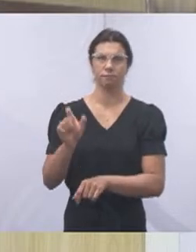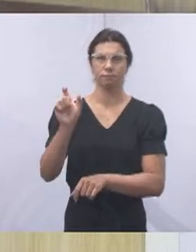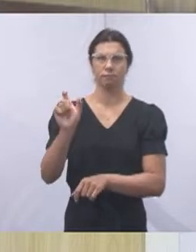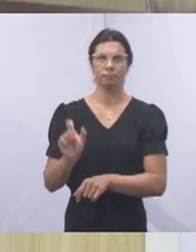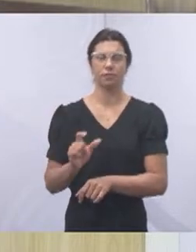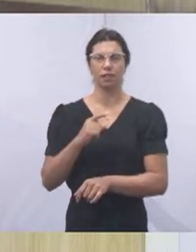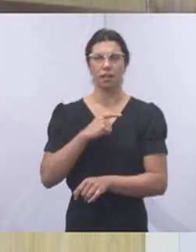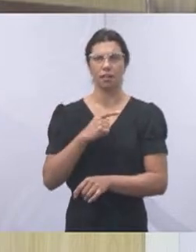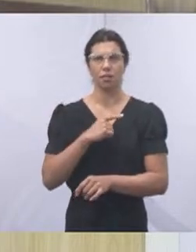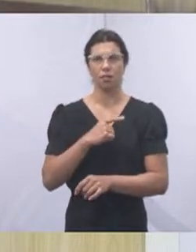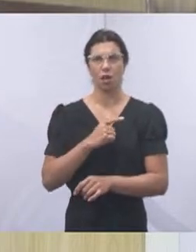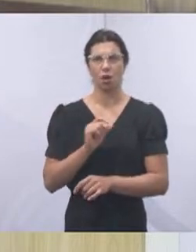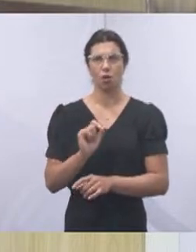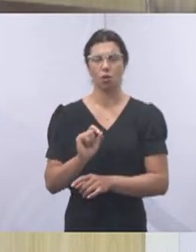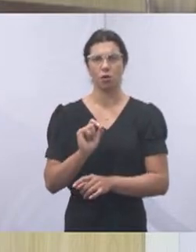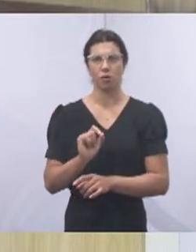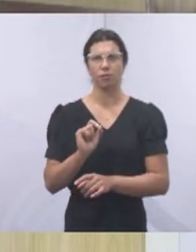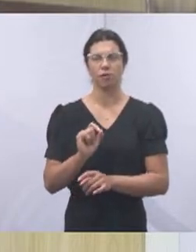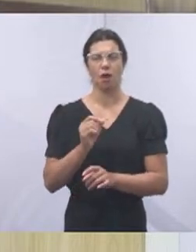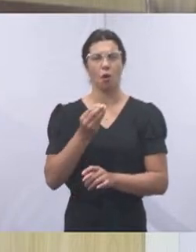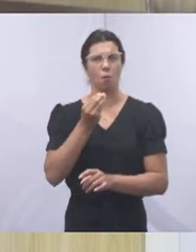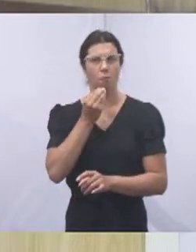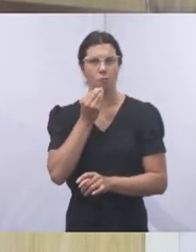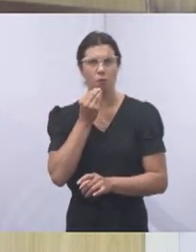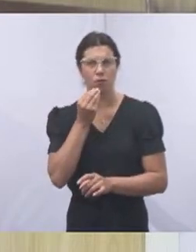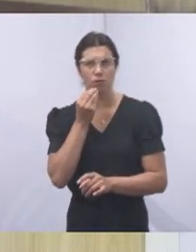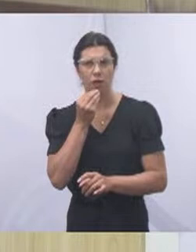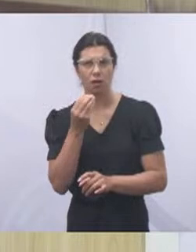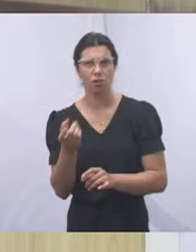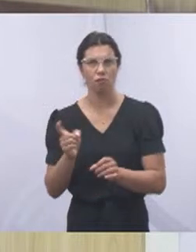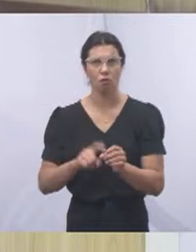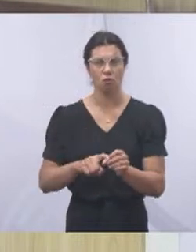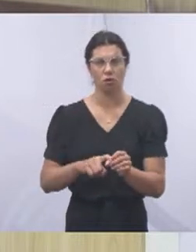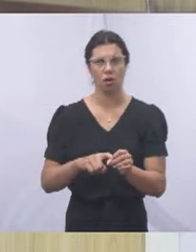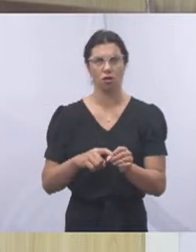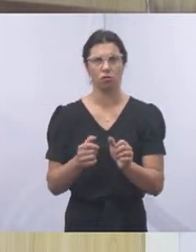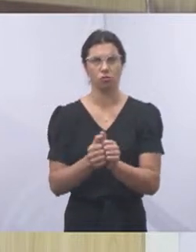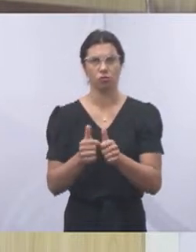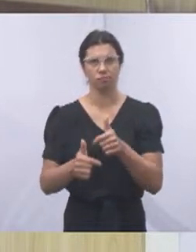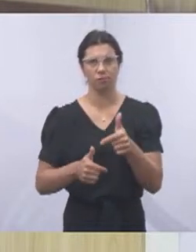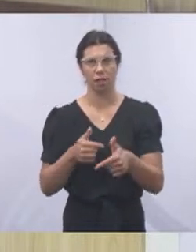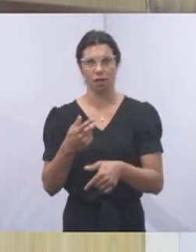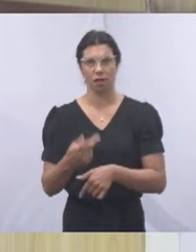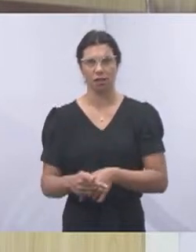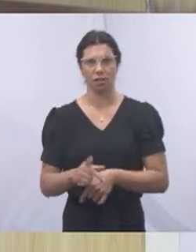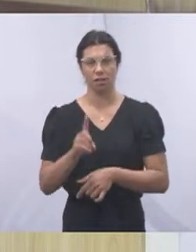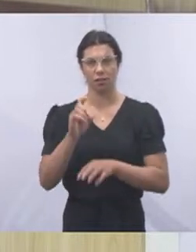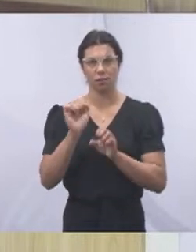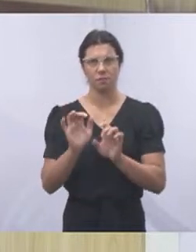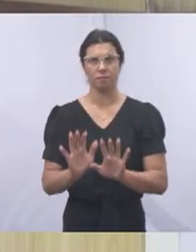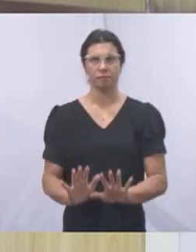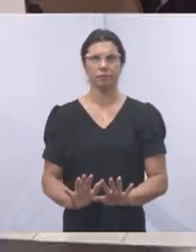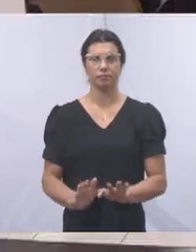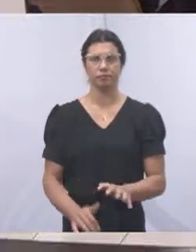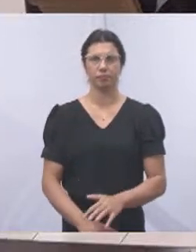tenha mais uma vez a oportunidade de estar nessa casa. Tá bom? Parabéns, Deus abençoe.